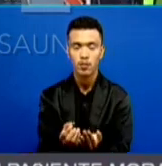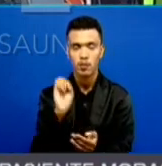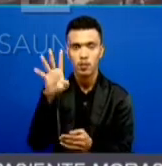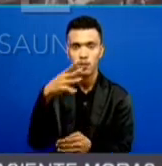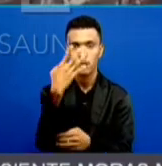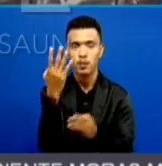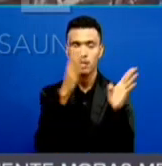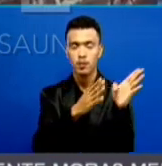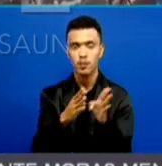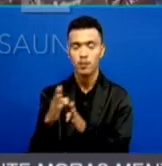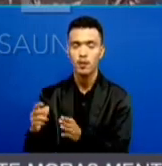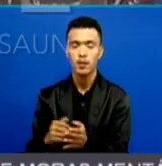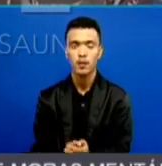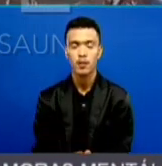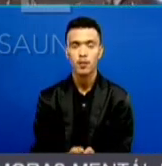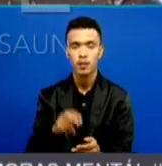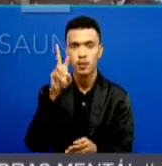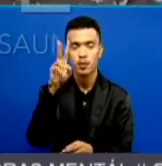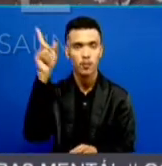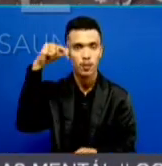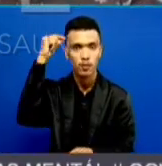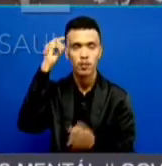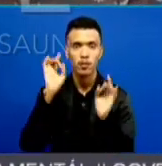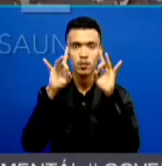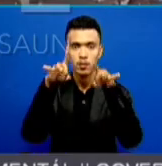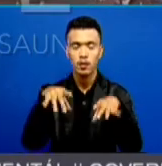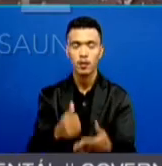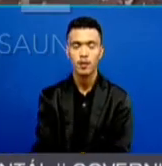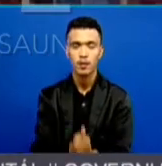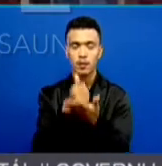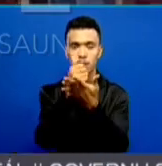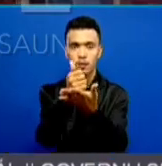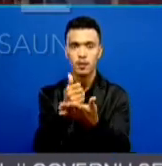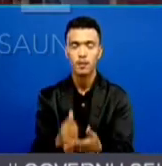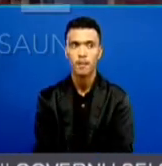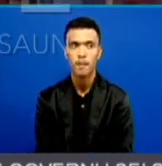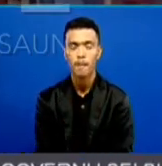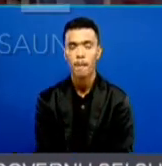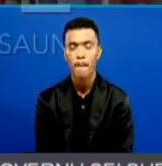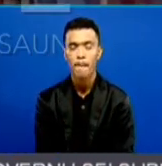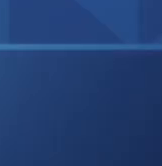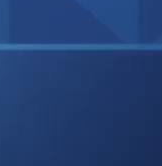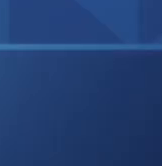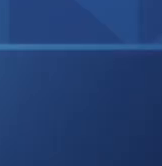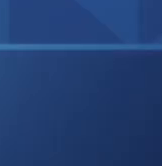rodi opera Ro Guardian Class Rua nebe governo Austrália apoio. Juvenal da Silva pa